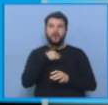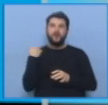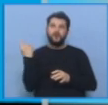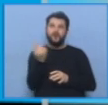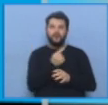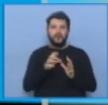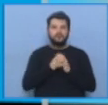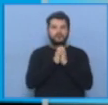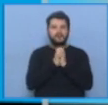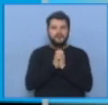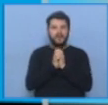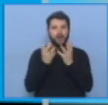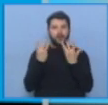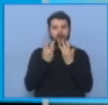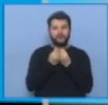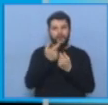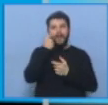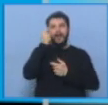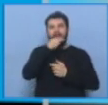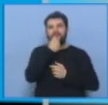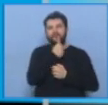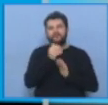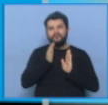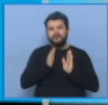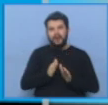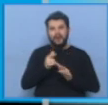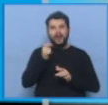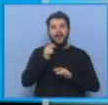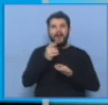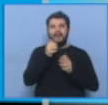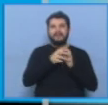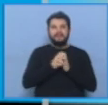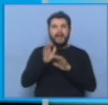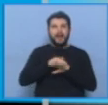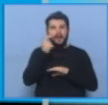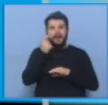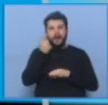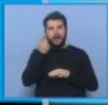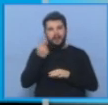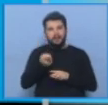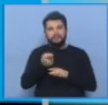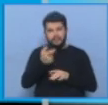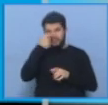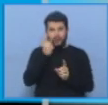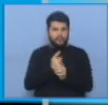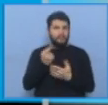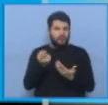juntos pelas vítimas, rezar por aqueles que foram tentados, porque não deixam de ser pessoas,